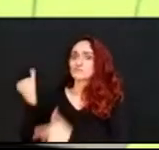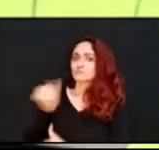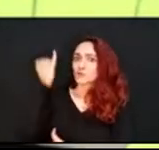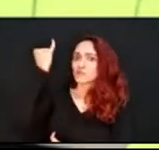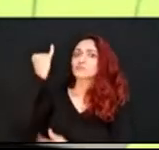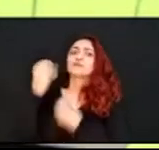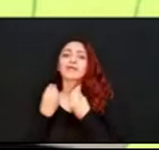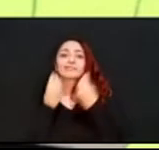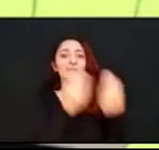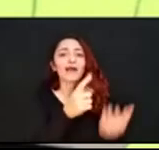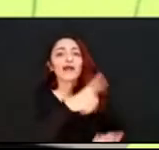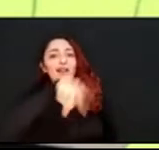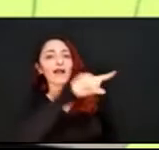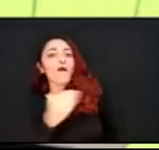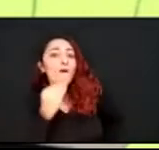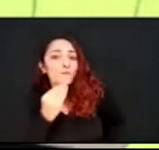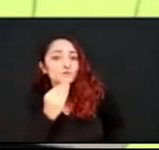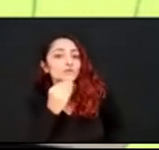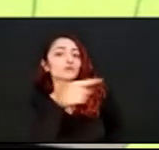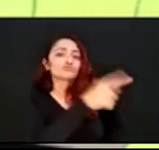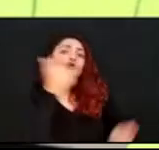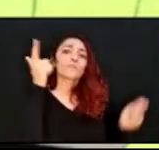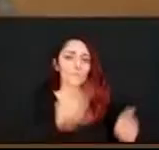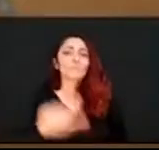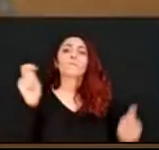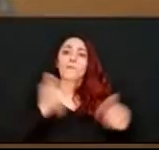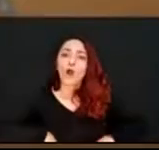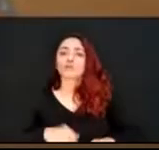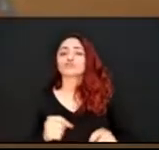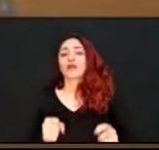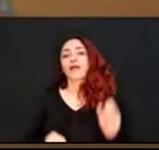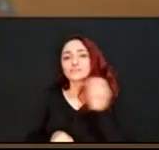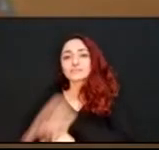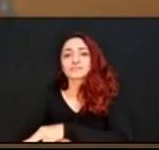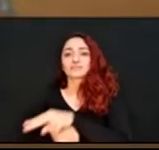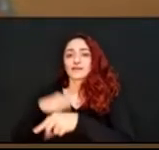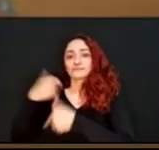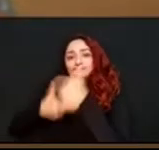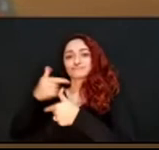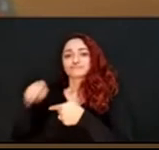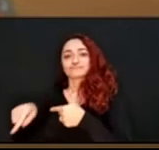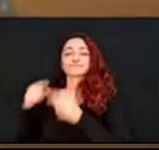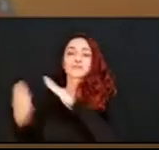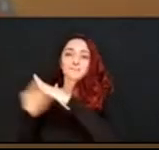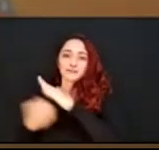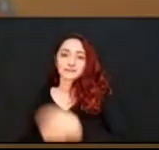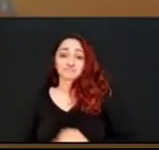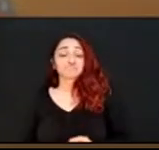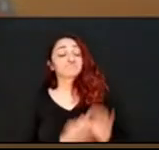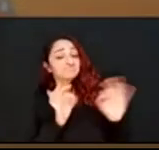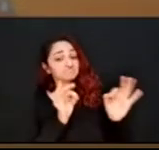hoje tá dentro do nosso negócio excelente e esse trabalho que vocês fazem né eles e